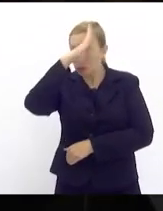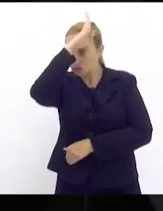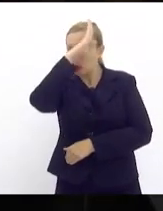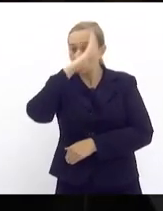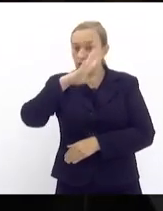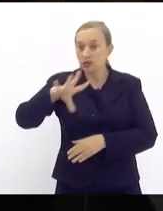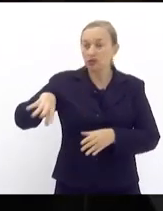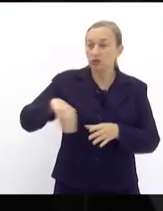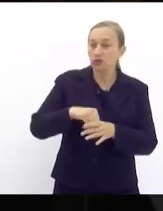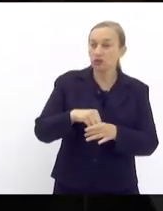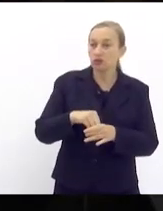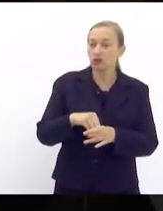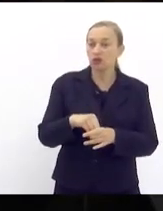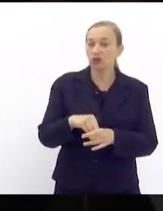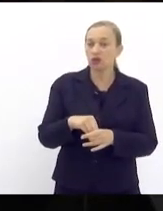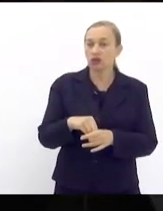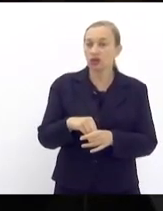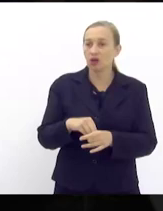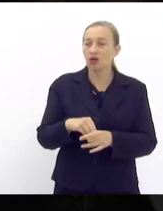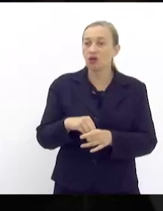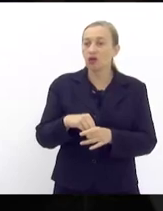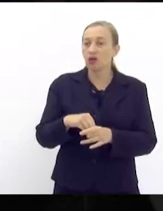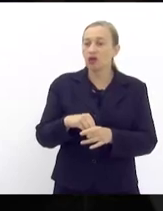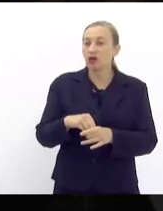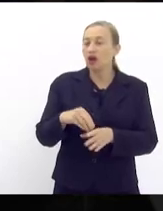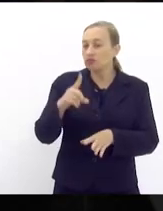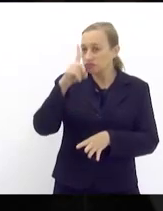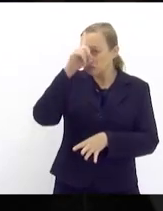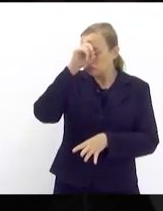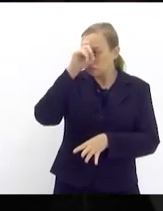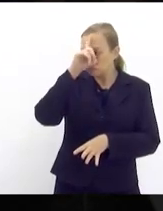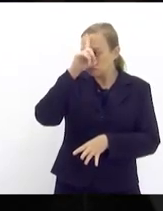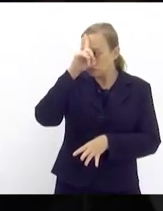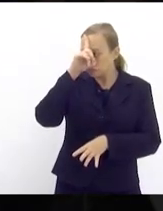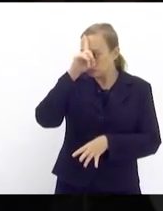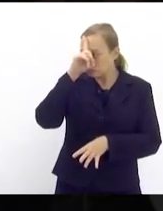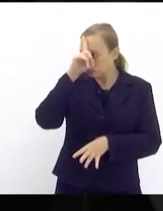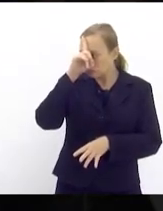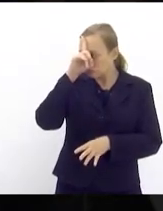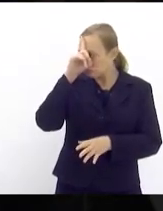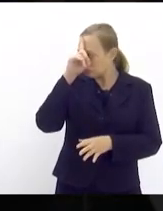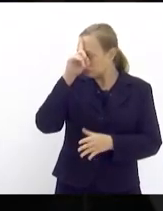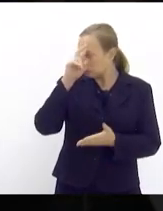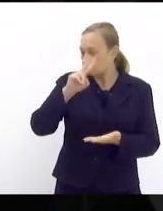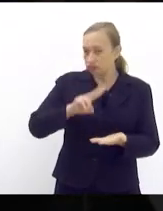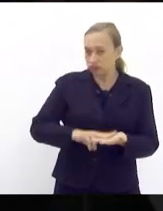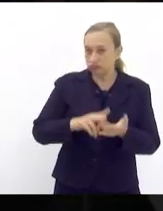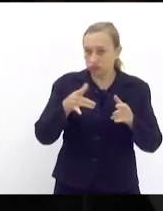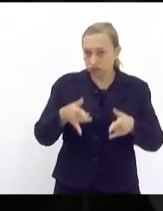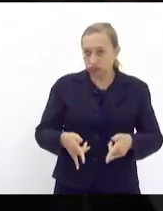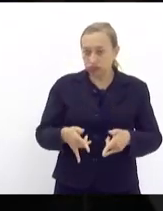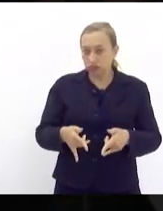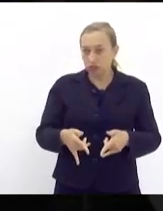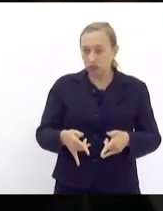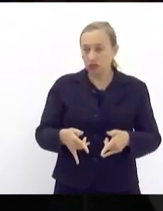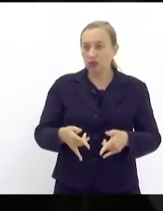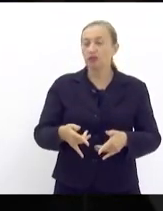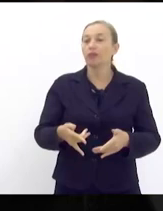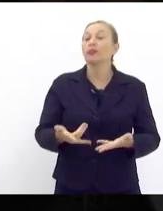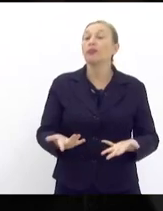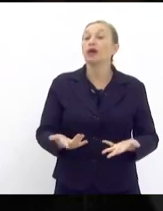a internação como principal instrumento de atenção à saúde mental das pessoas e sofrimento psíquico